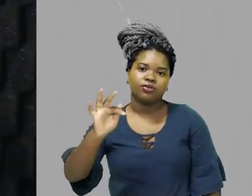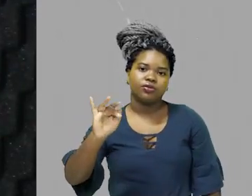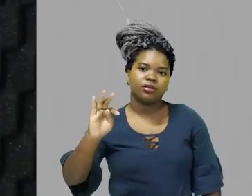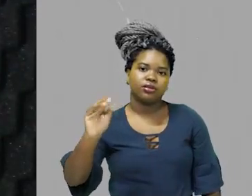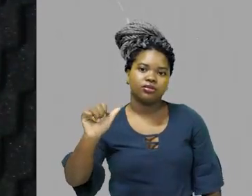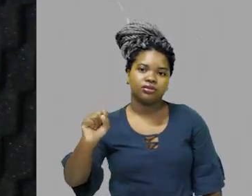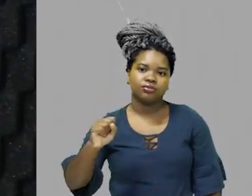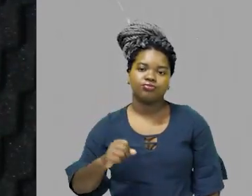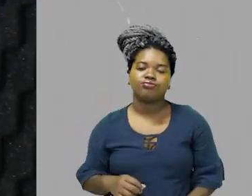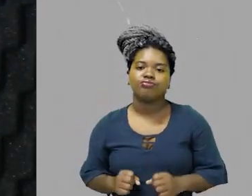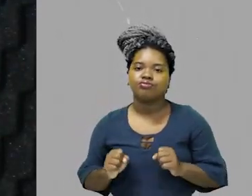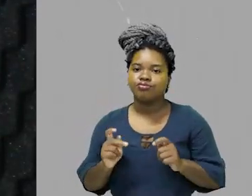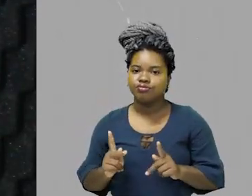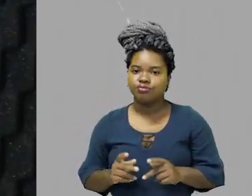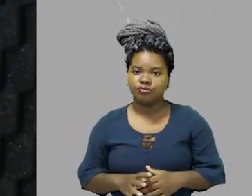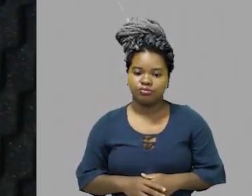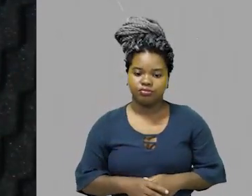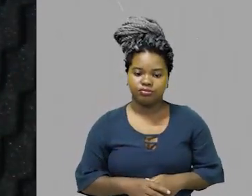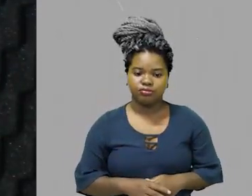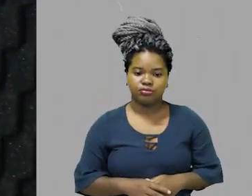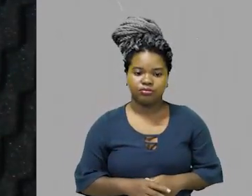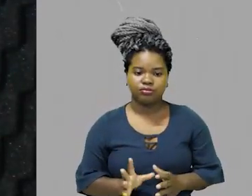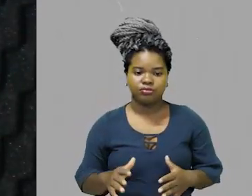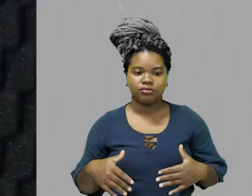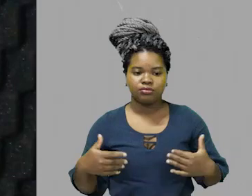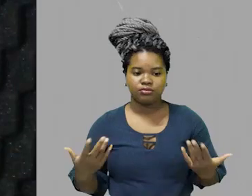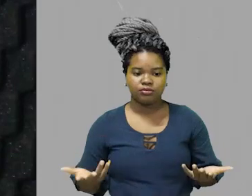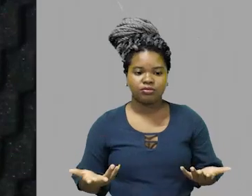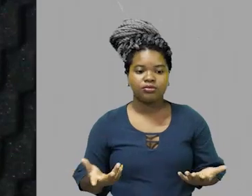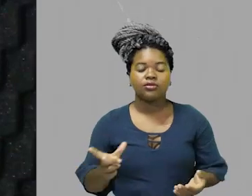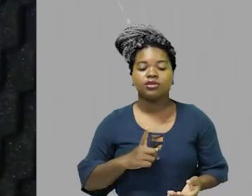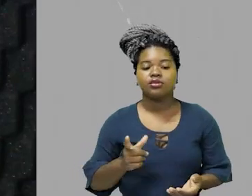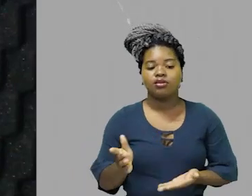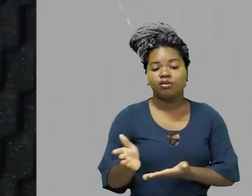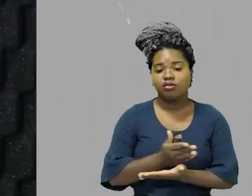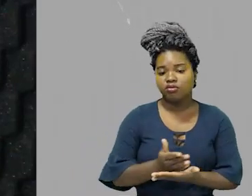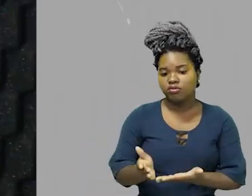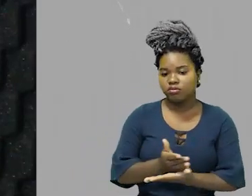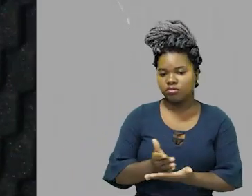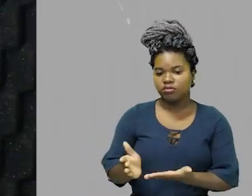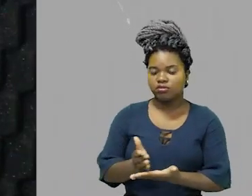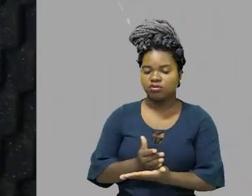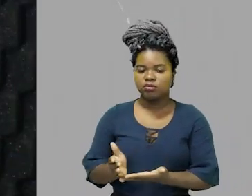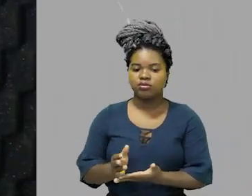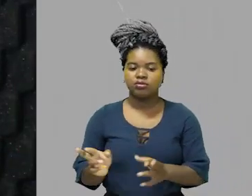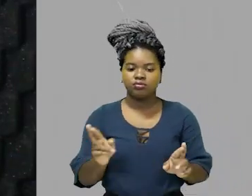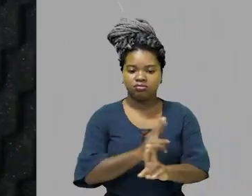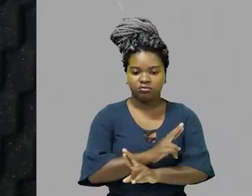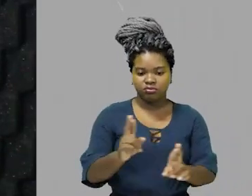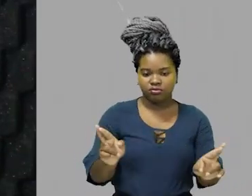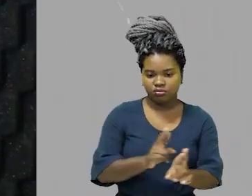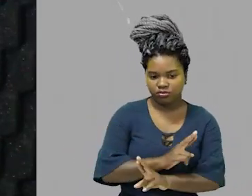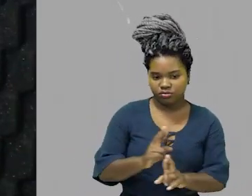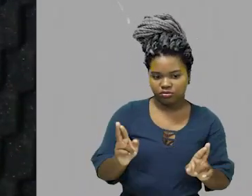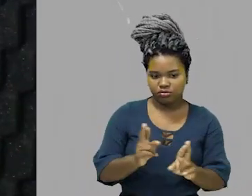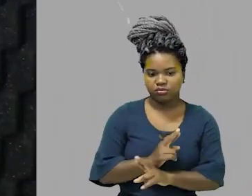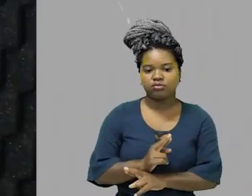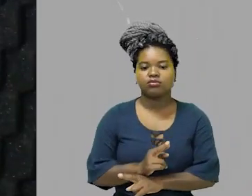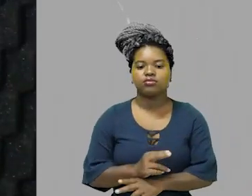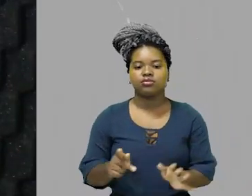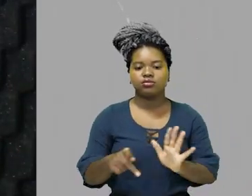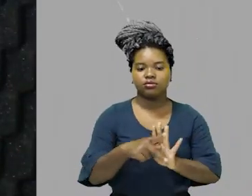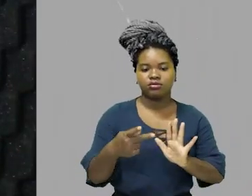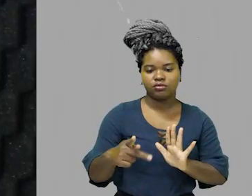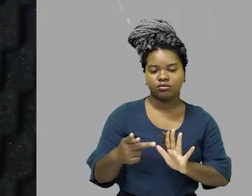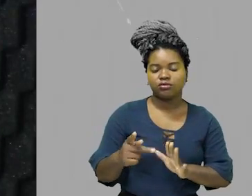produzem sementes. Então é isso, pessoal. Eu trouxe aqui algumas relações filogenéticas que existem entre